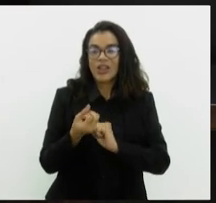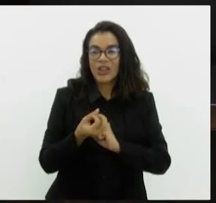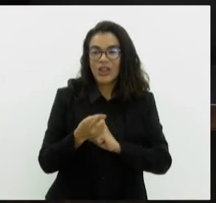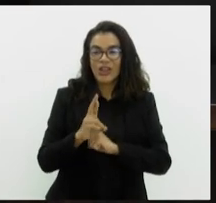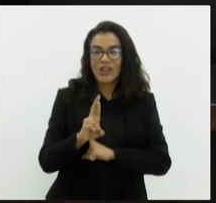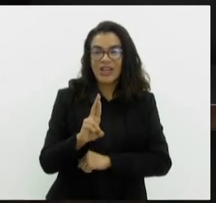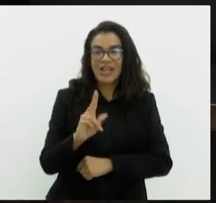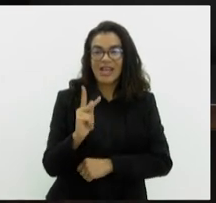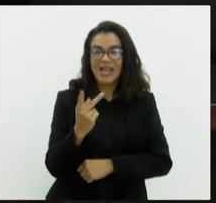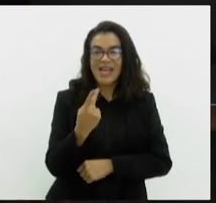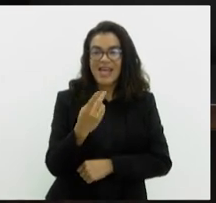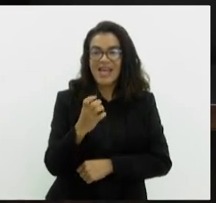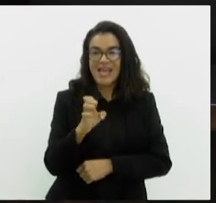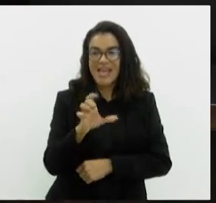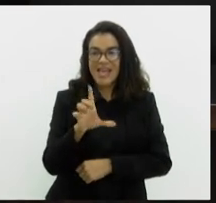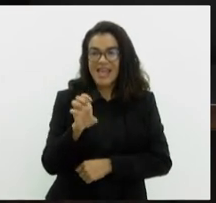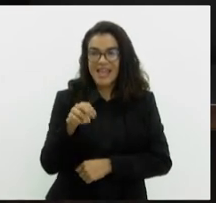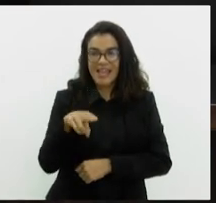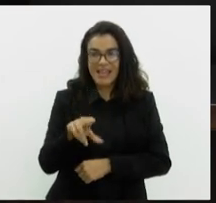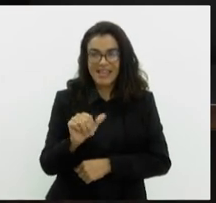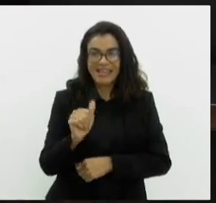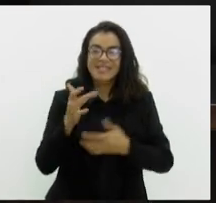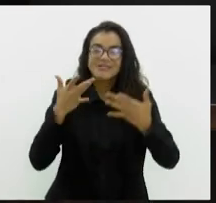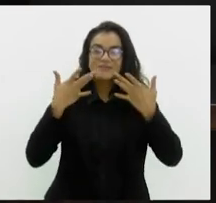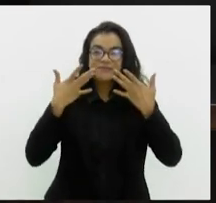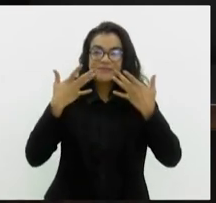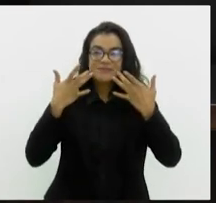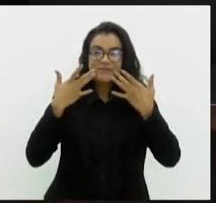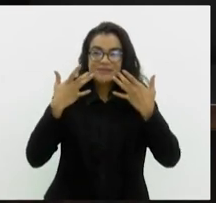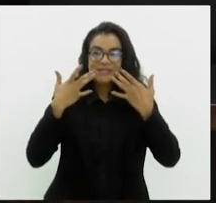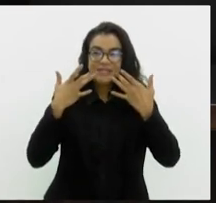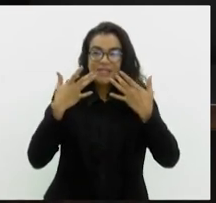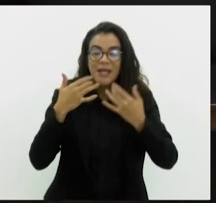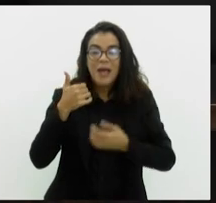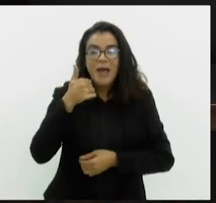Teodoro, nas artes, no teatro. Oi?